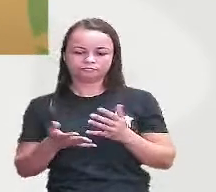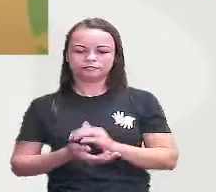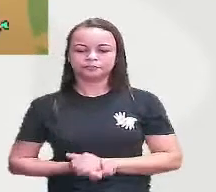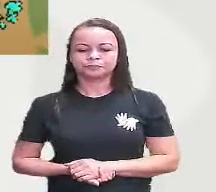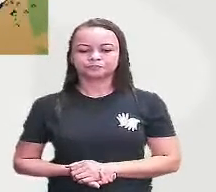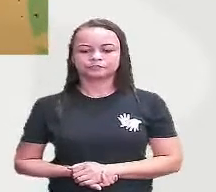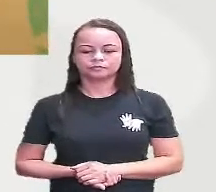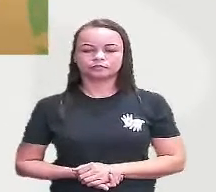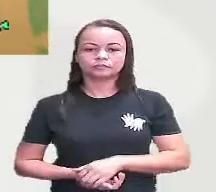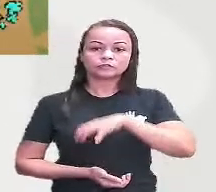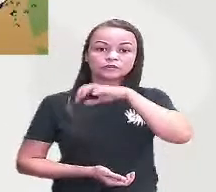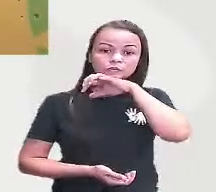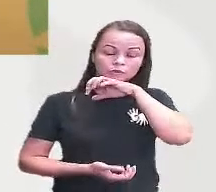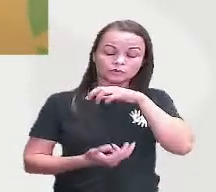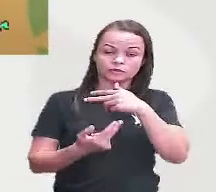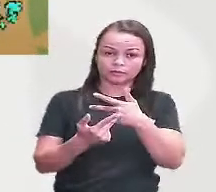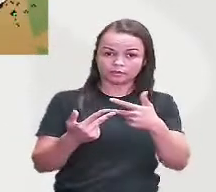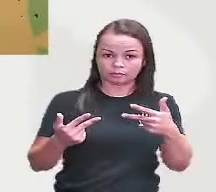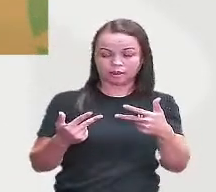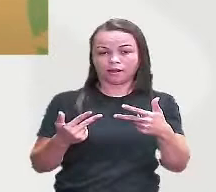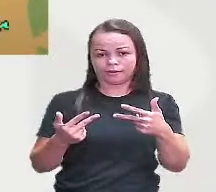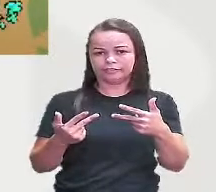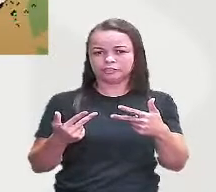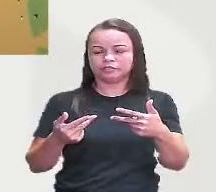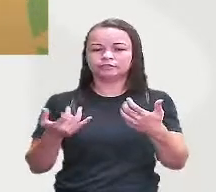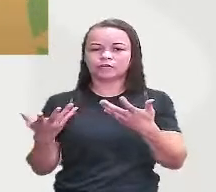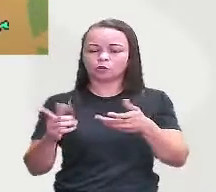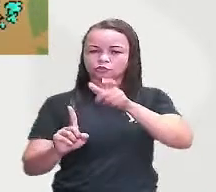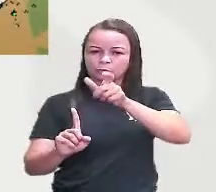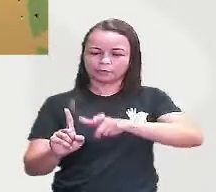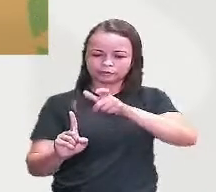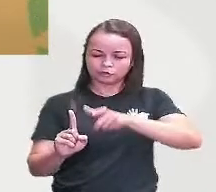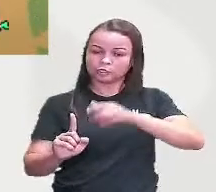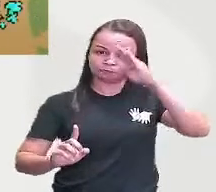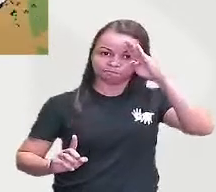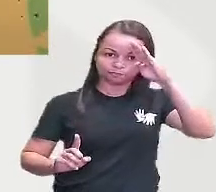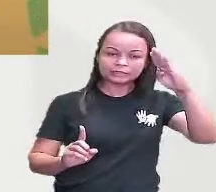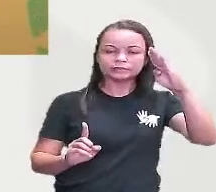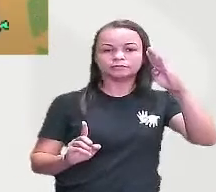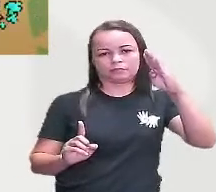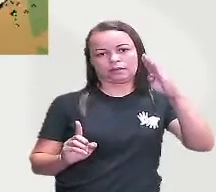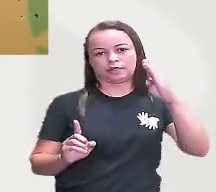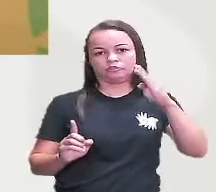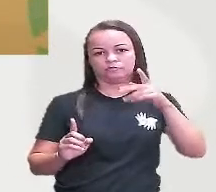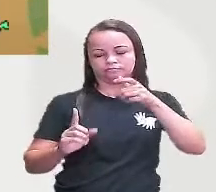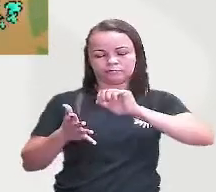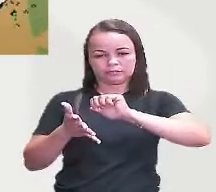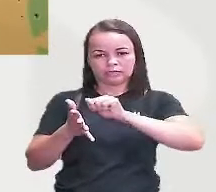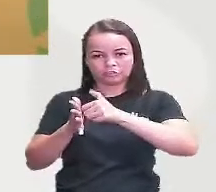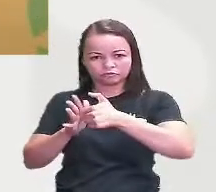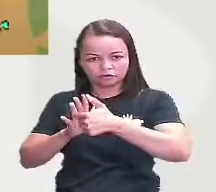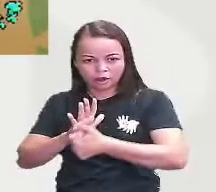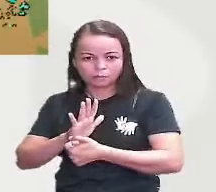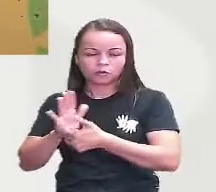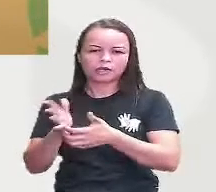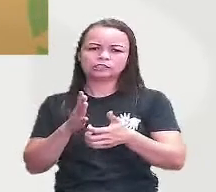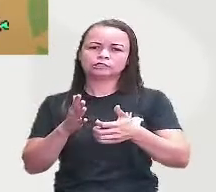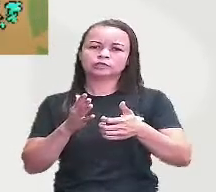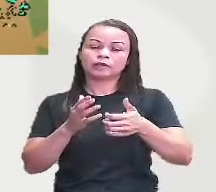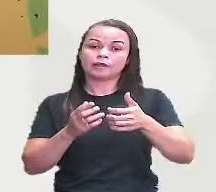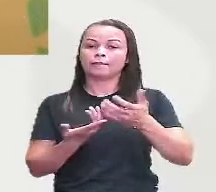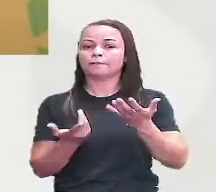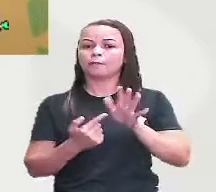Os animais, que são os animais, são os personagens principais das fábulas, né? Representam alguns